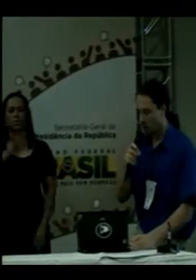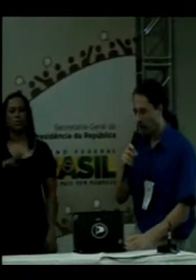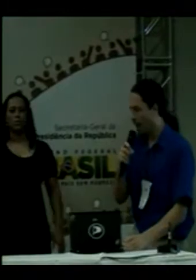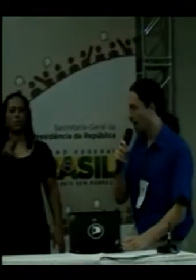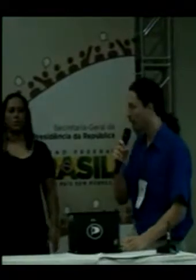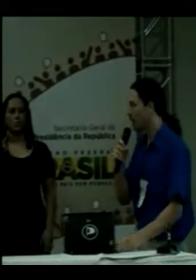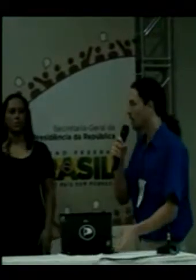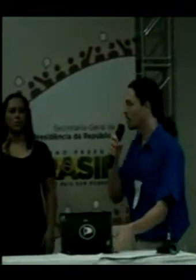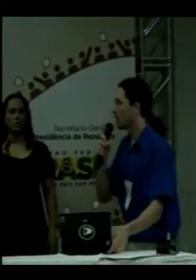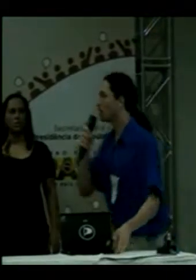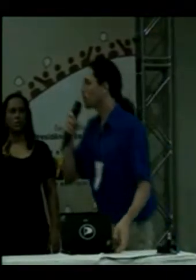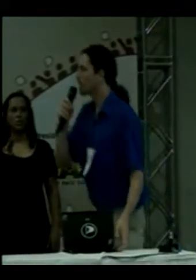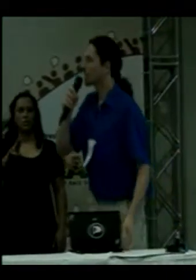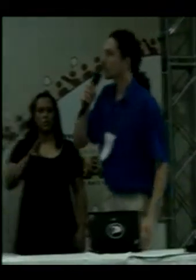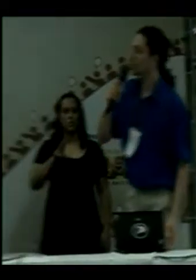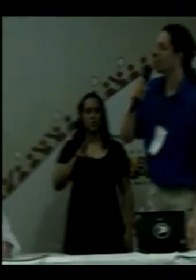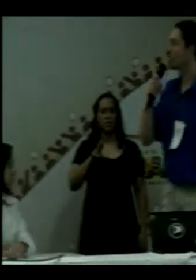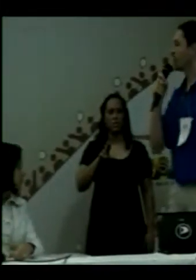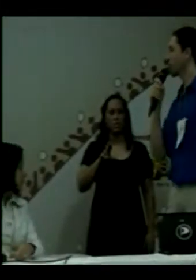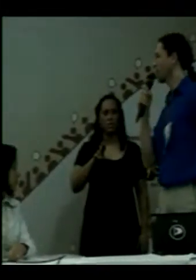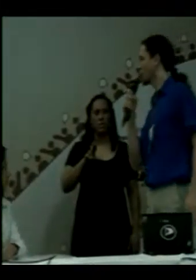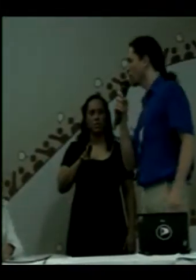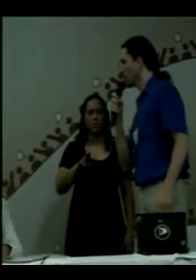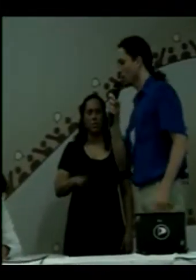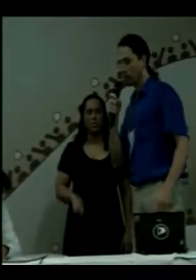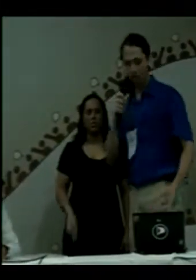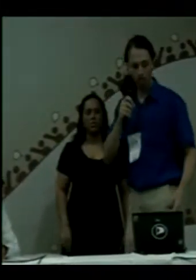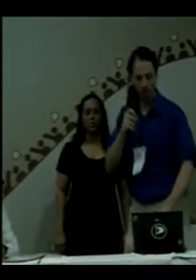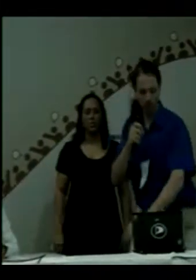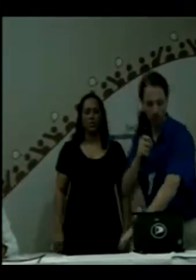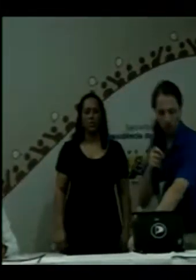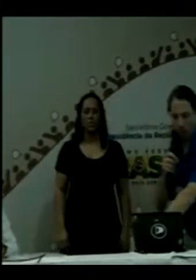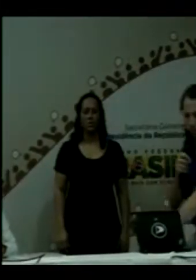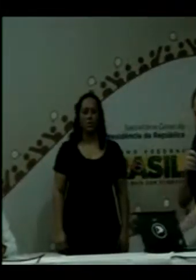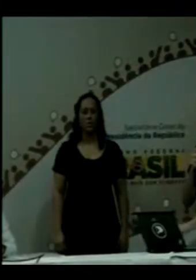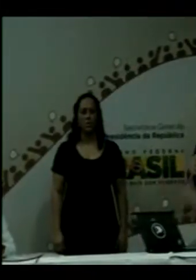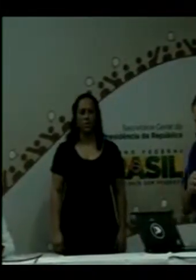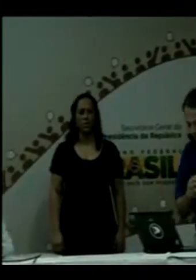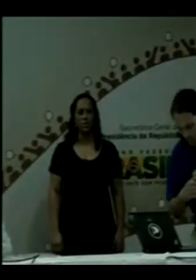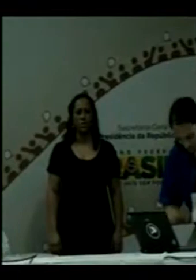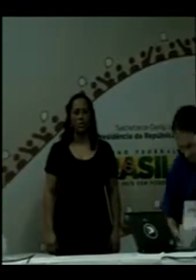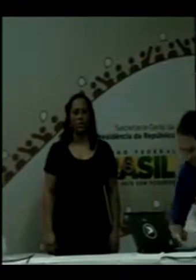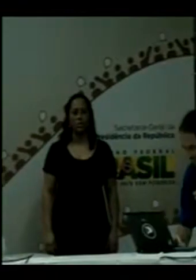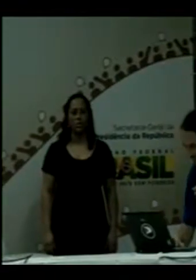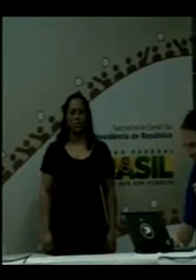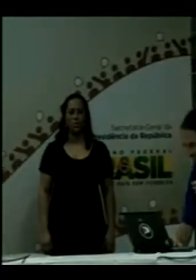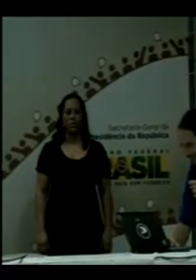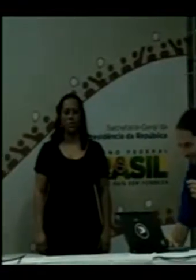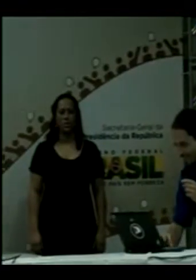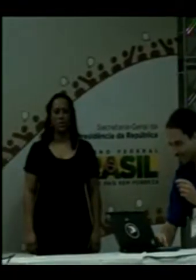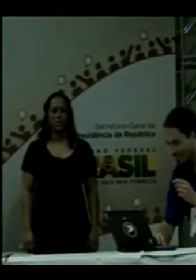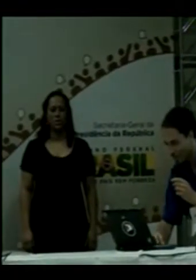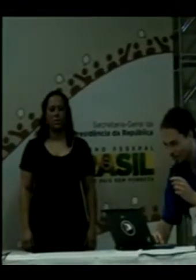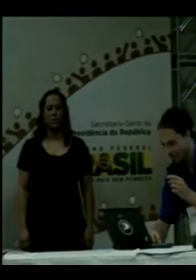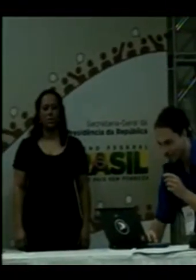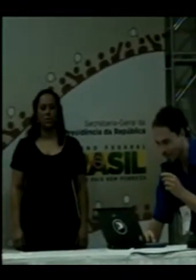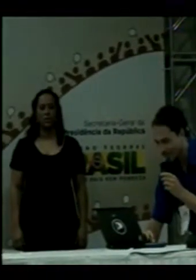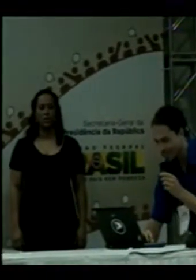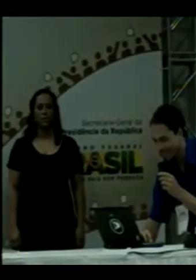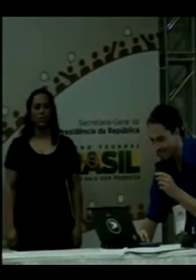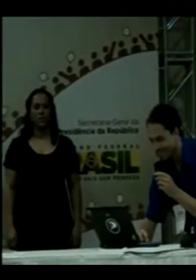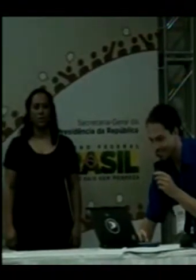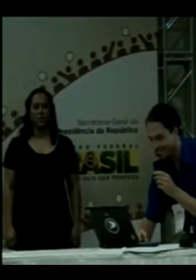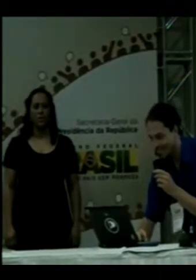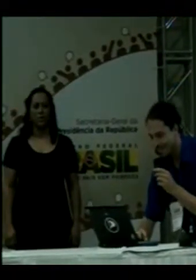Paulo. Vou tomar assento ali, tem uma cadeirinha para mim, vou ficar de pé mesmo. Bom, vamos lá. Um